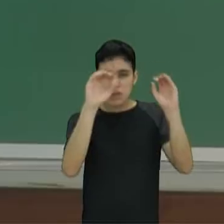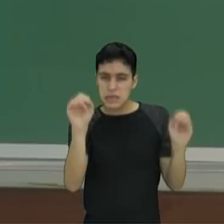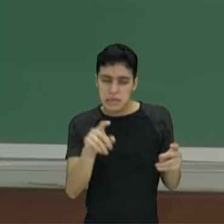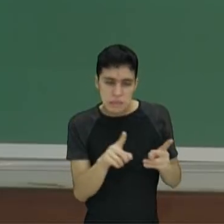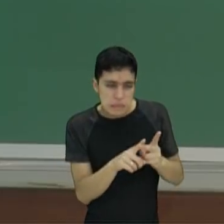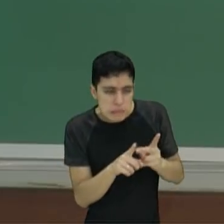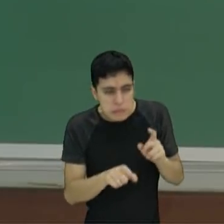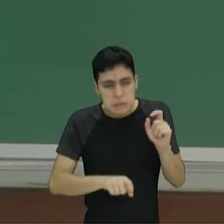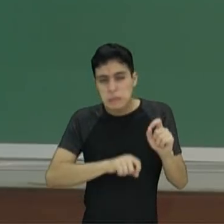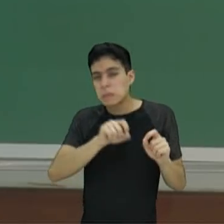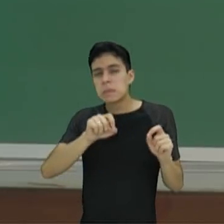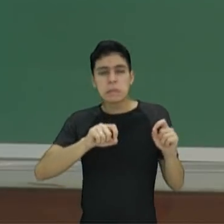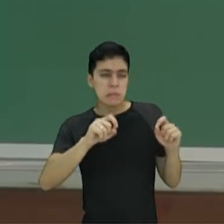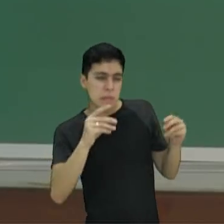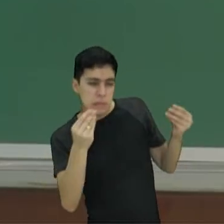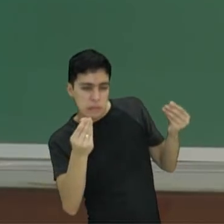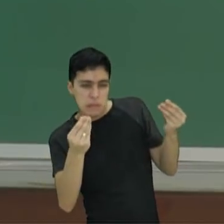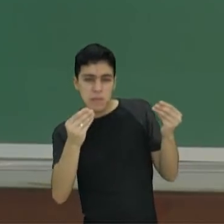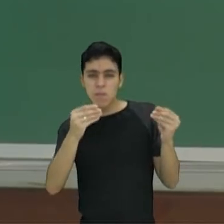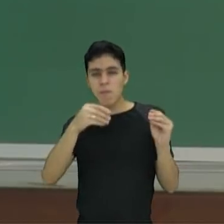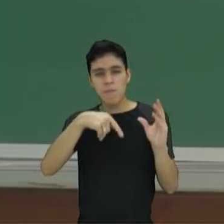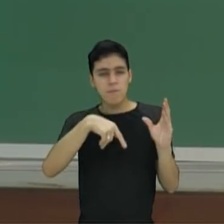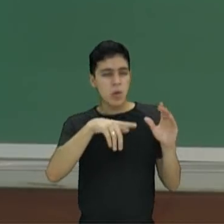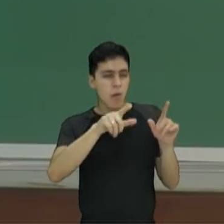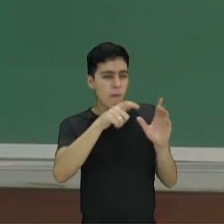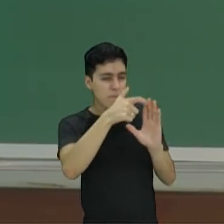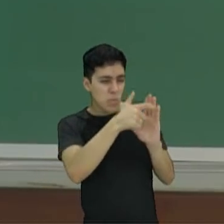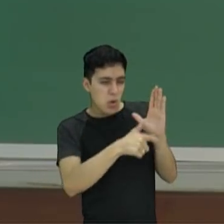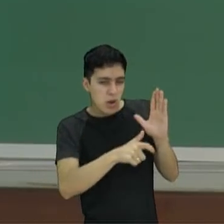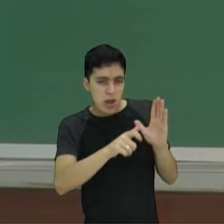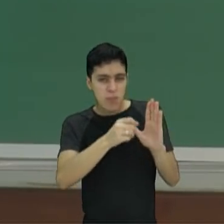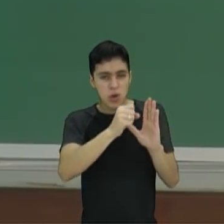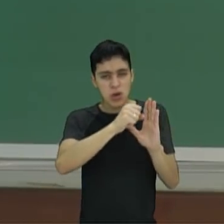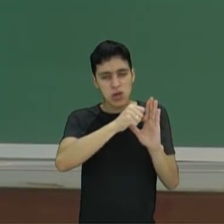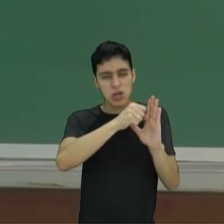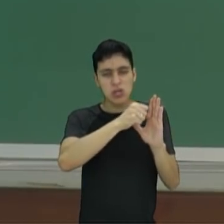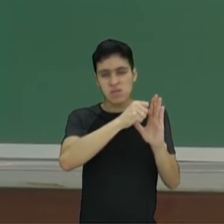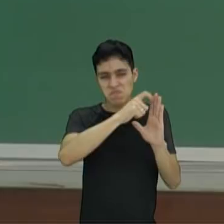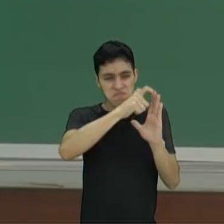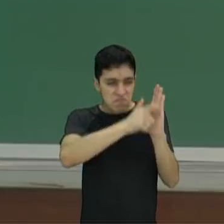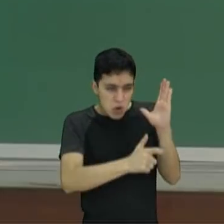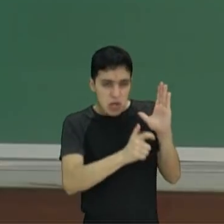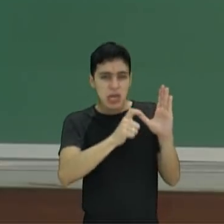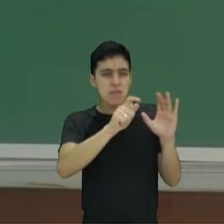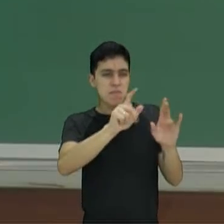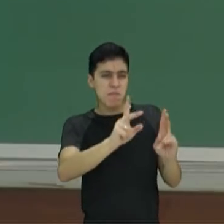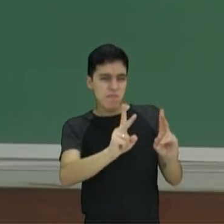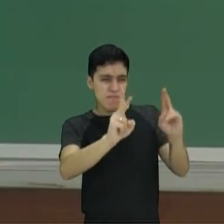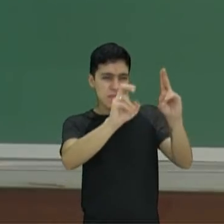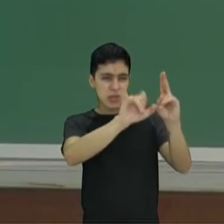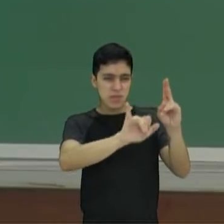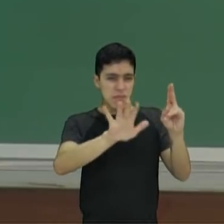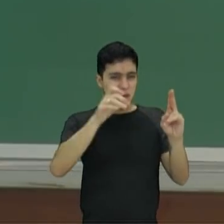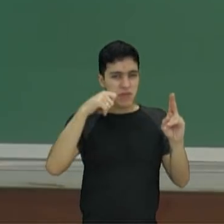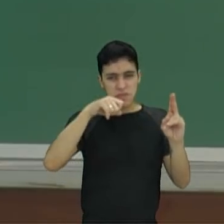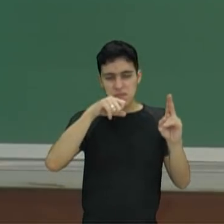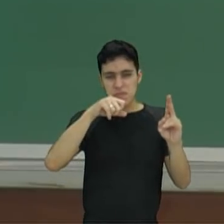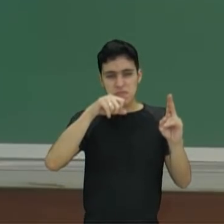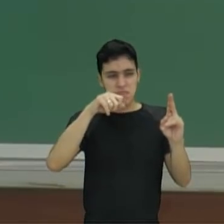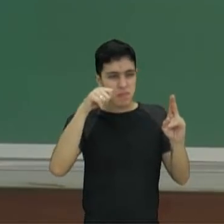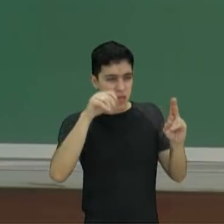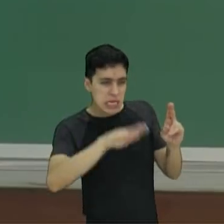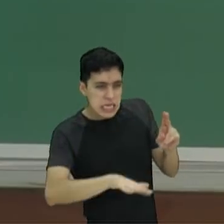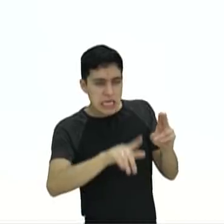não teve algum efeito, algum programa de edição que mexeu ali na imagem da criança, mostrando